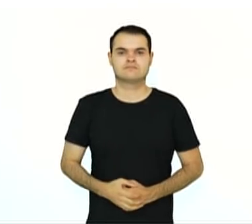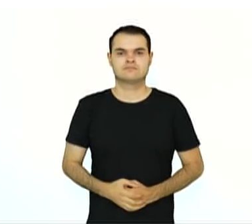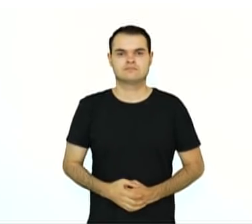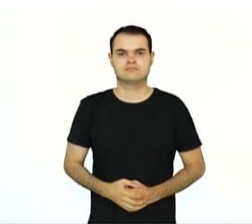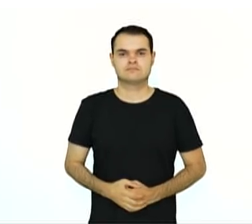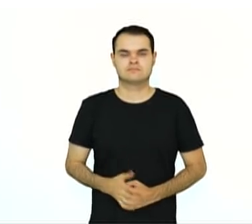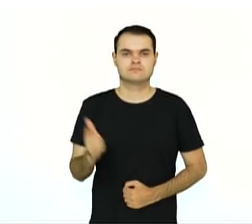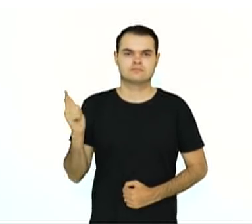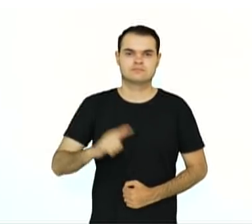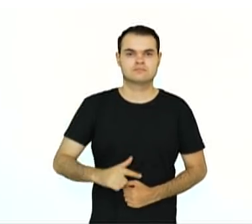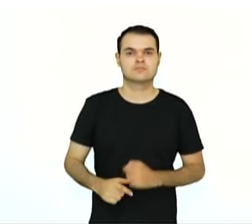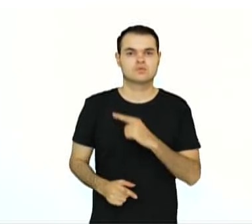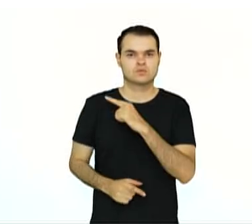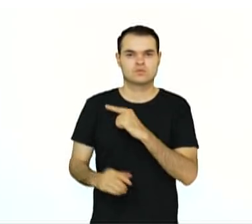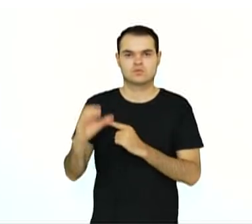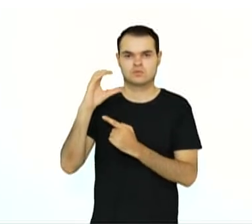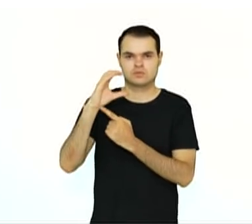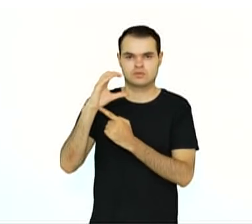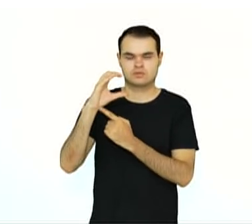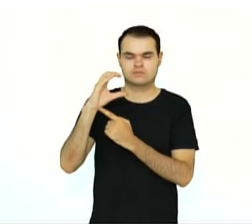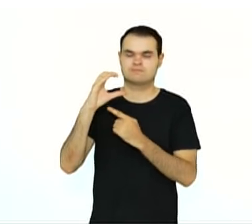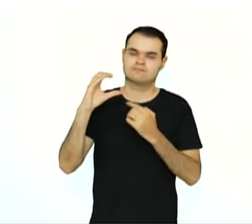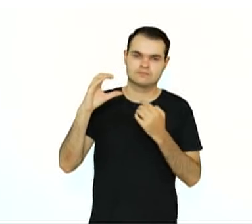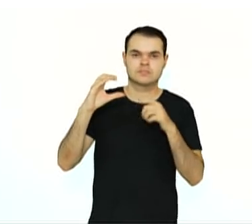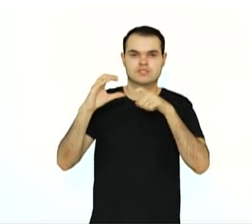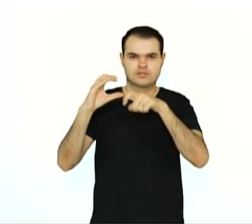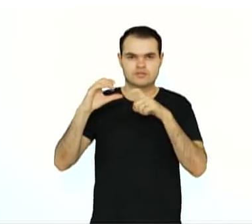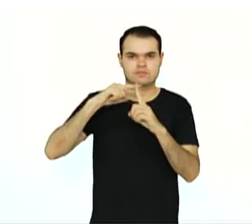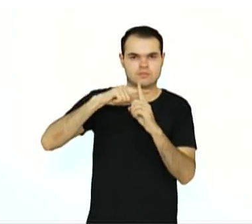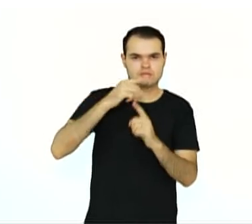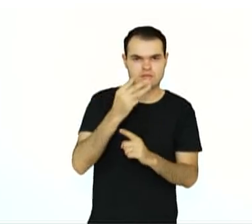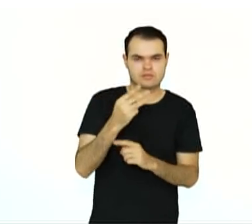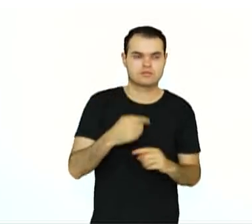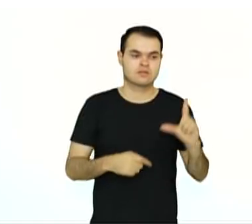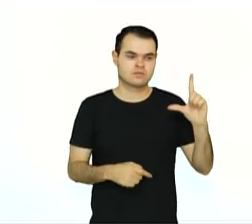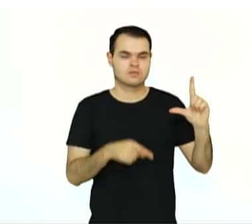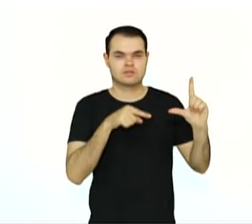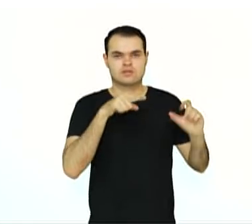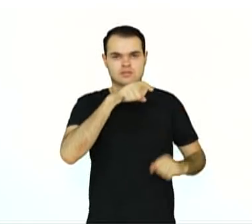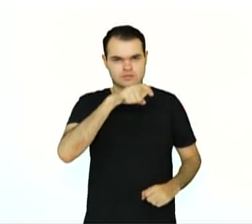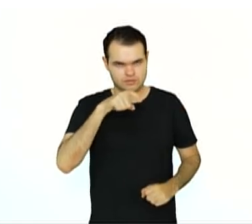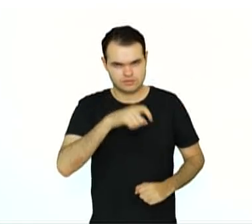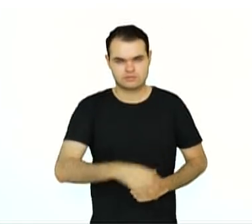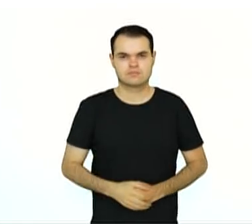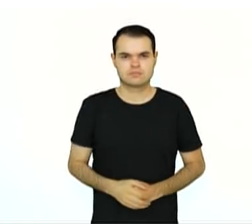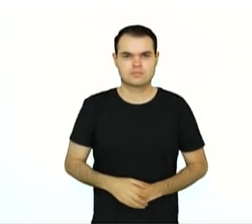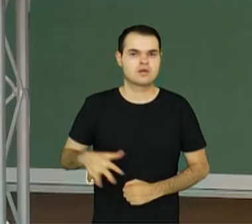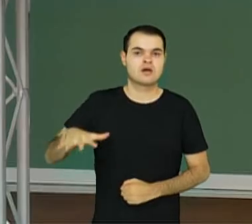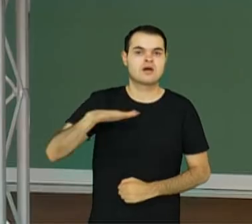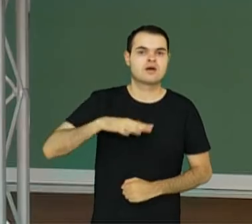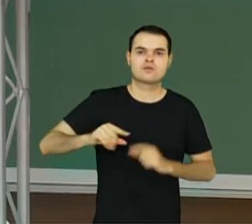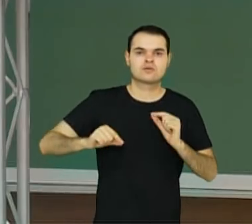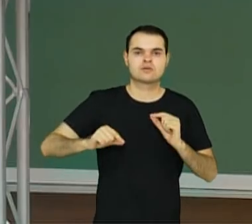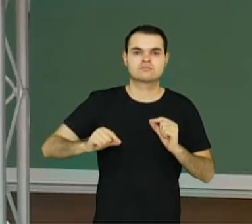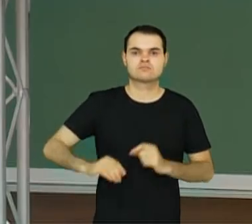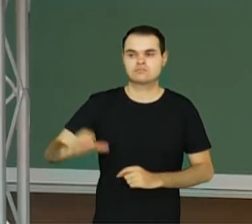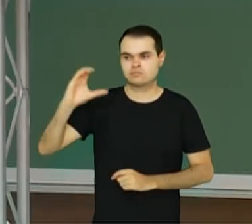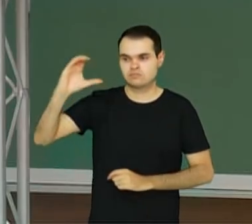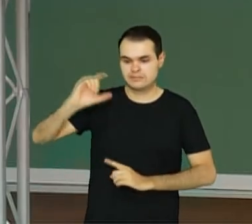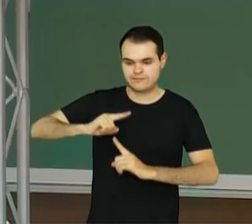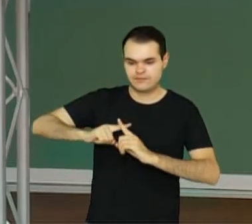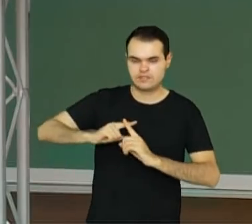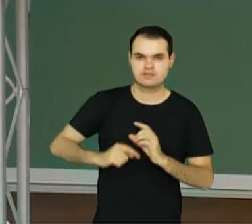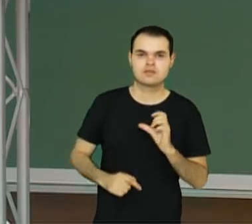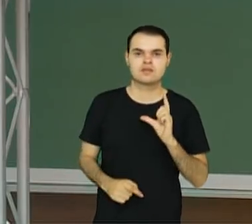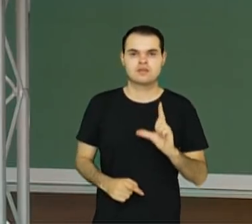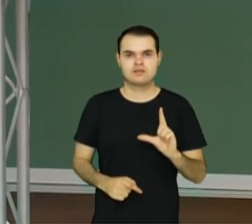De novo, ó, o comprimento é x, aliás, x mais 3, e a largura é x. A área vai ser o quê? Comprimento vezes largura.